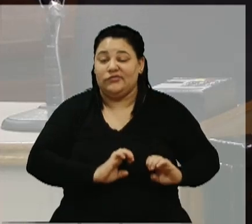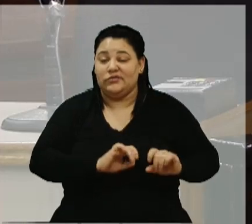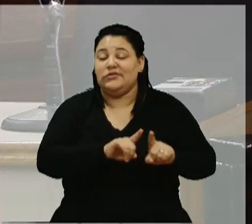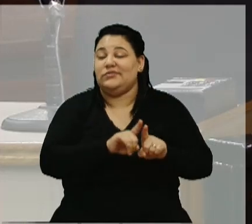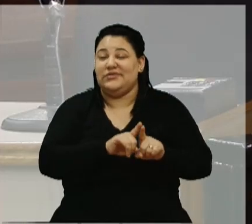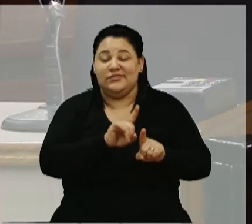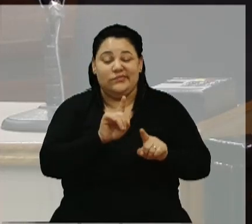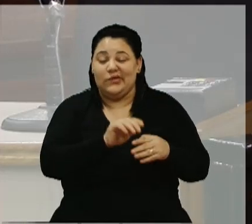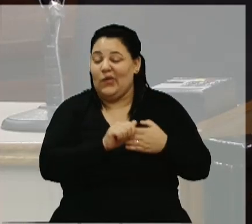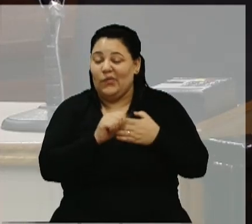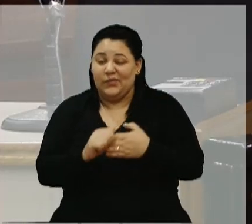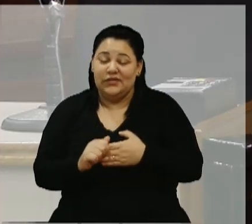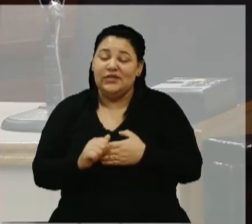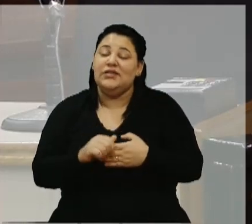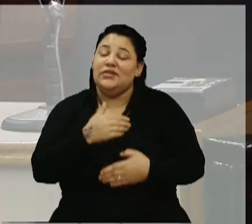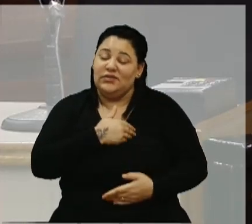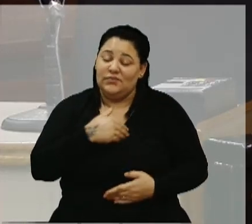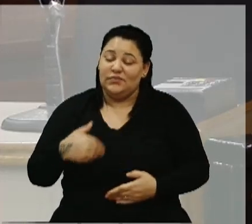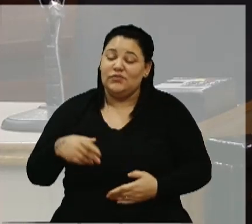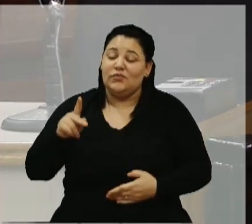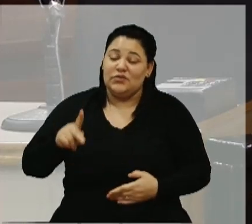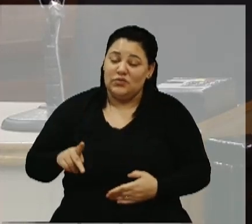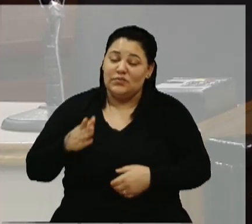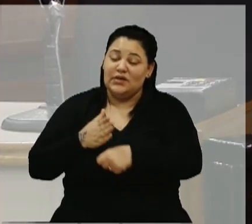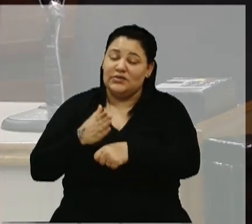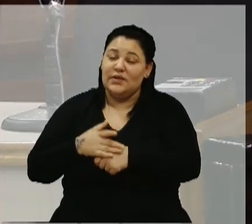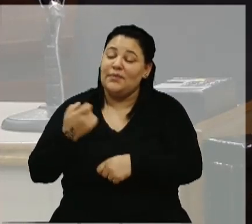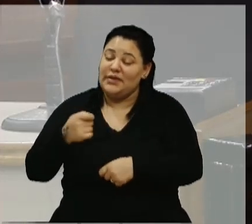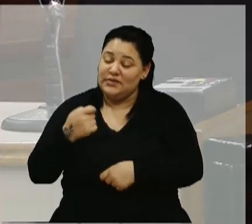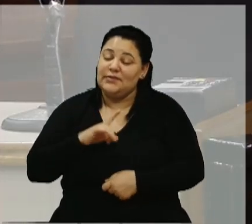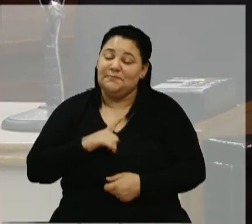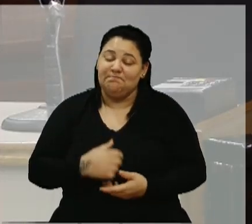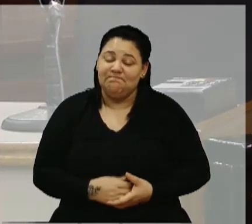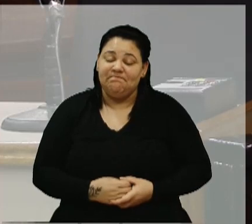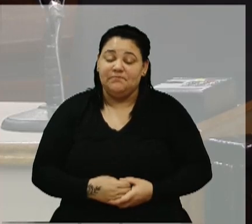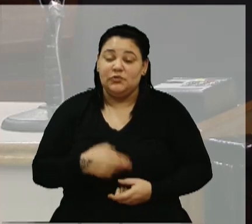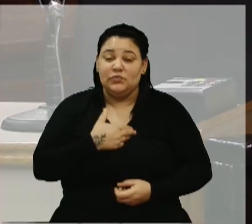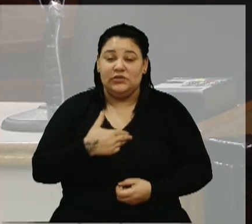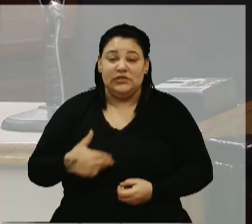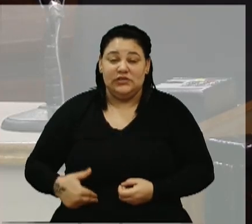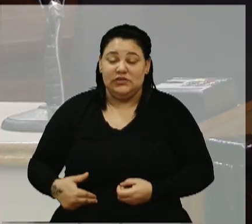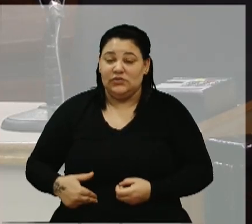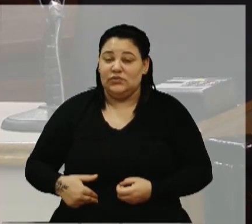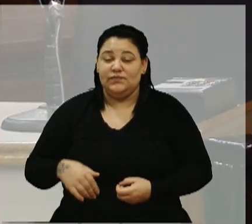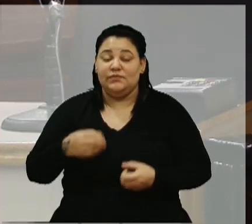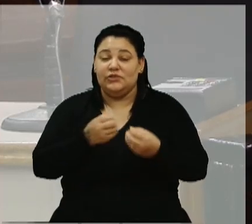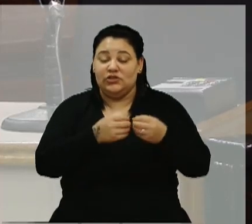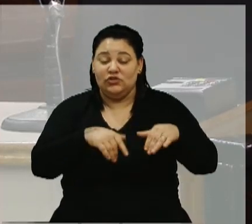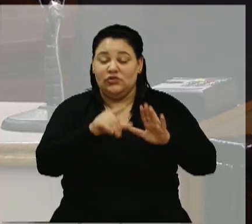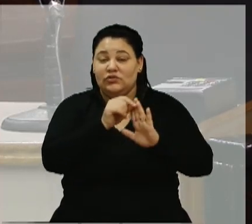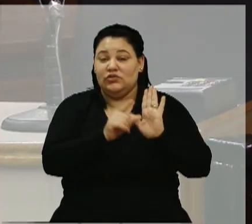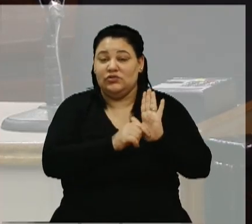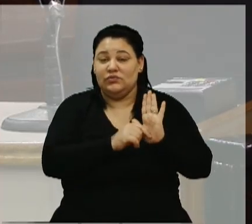um agente público deve preservar. O ministro fere também frontalmente o artigo 13º